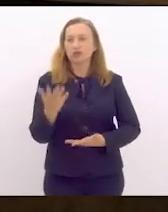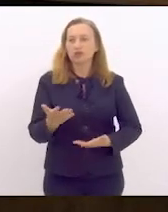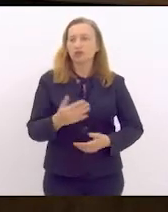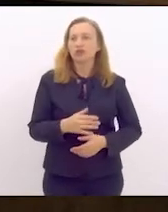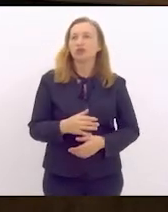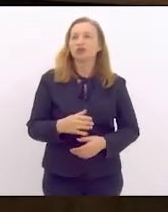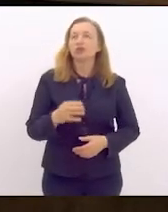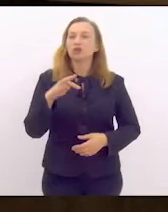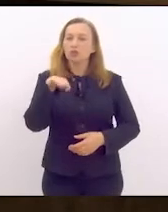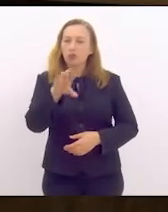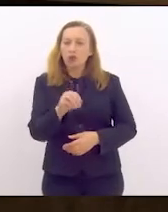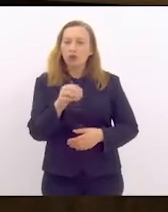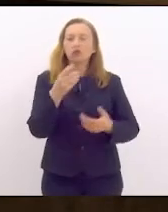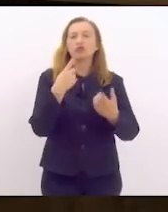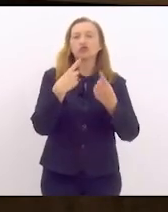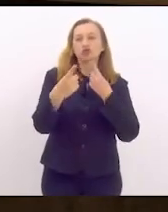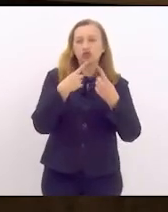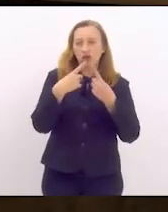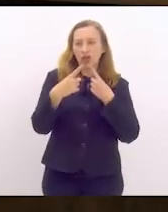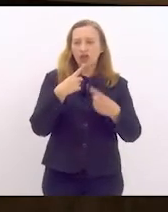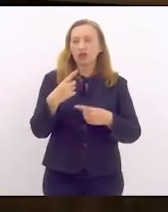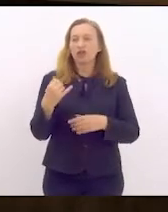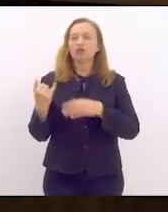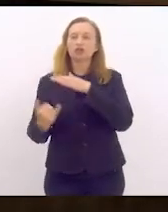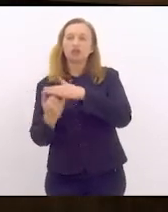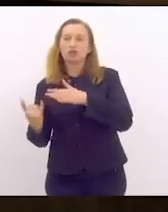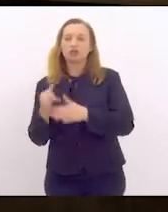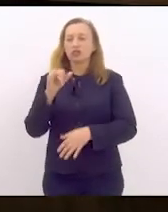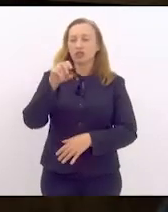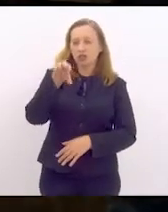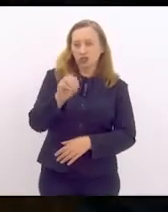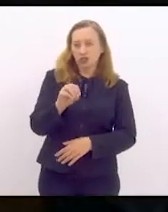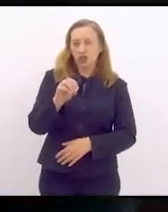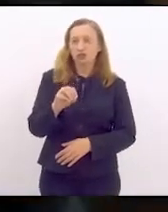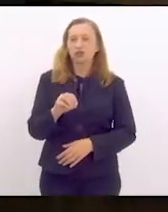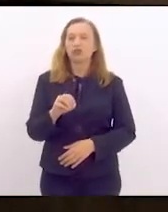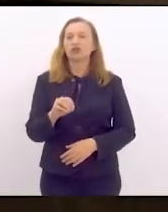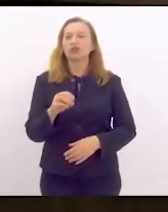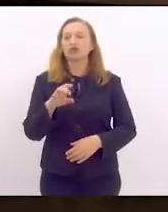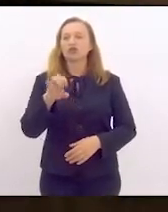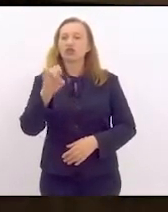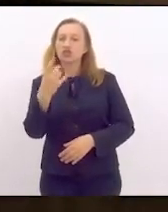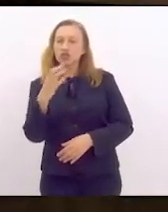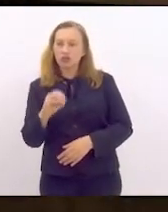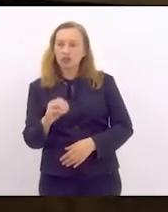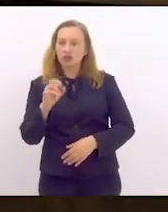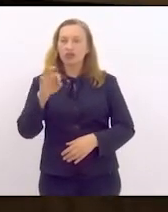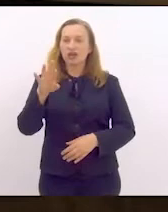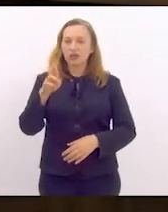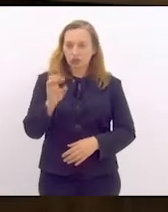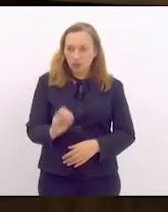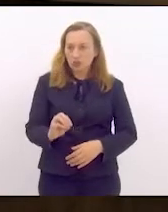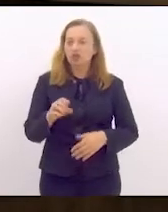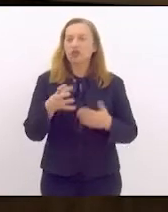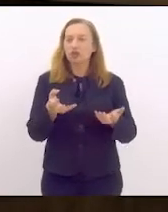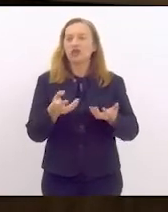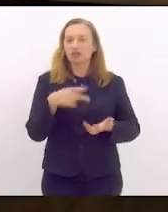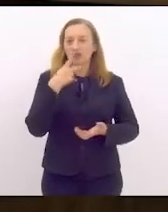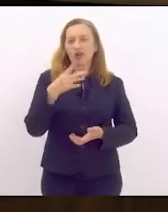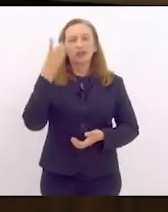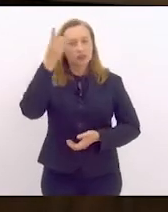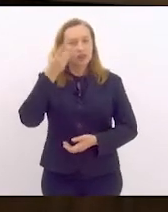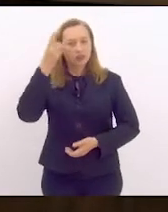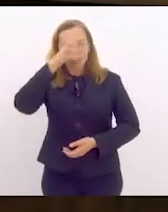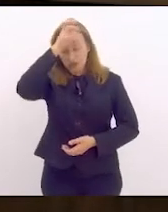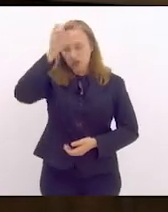bloco que surge em diálogo com o Instituto Nise da Silveira, sediado no Engenho de Dentro. E eu quero apenas destacar, deputada Tia